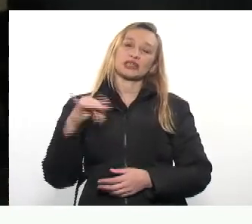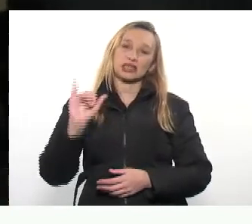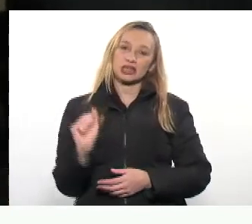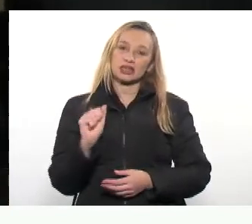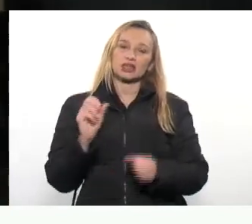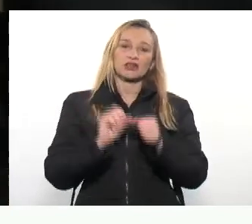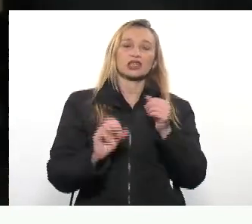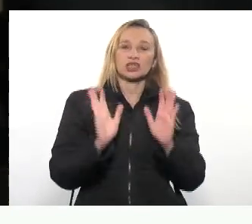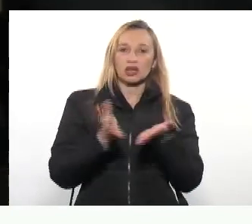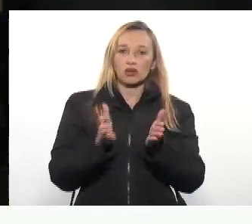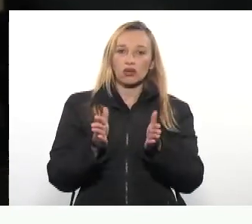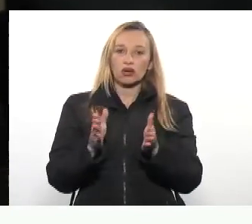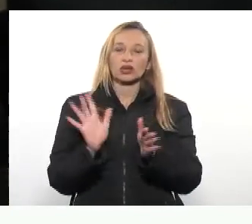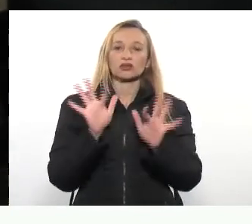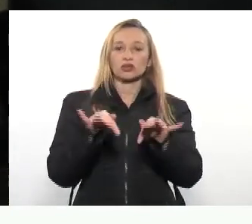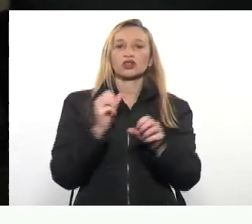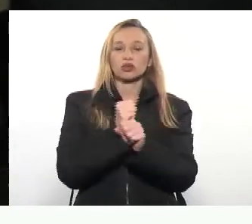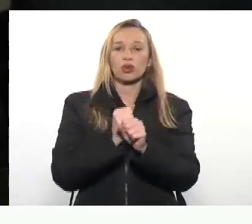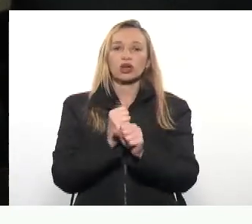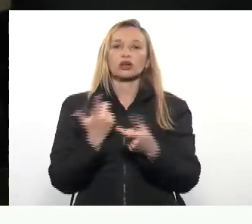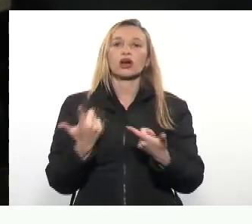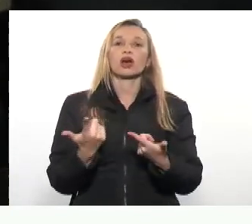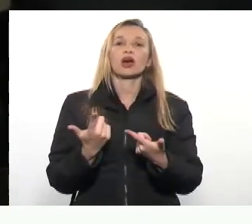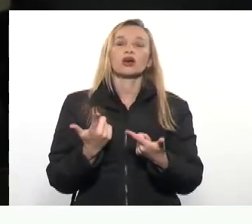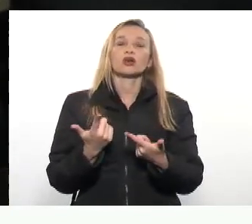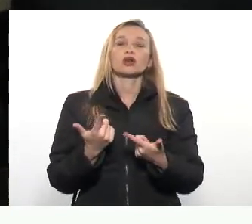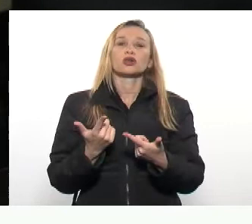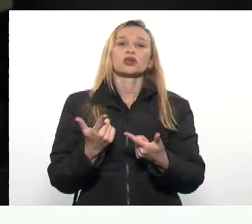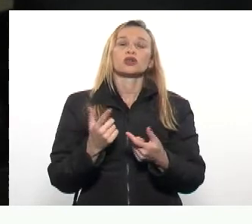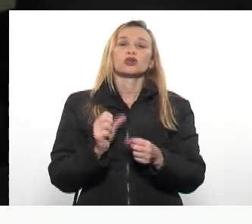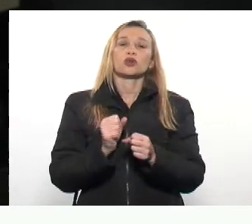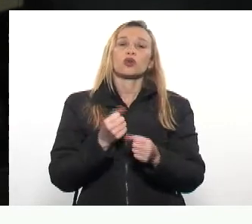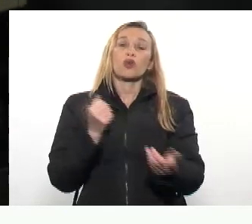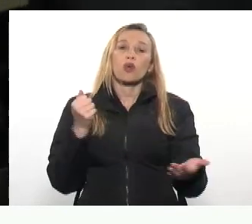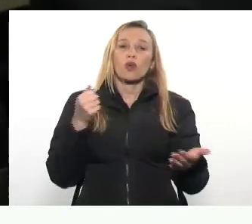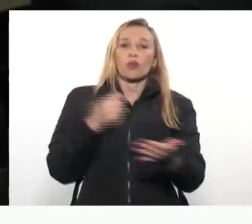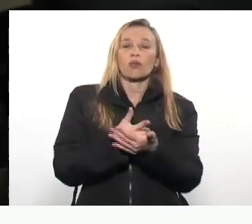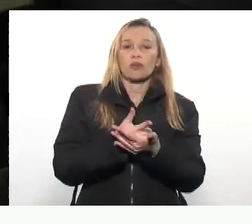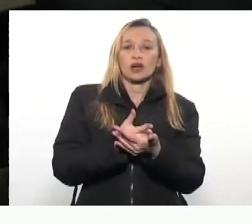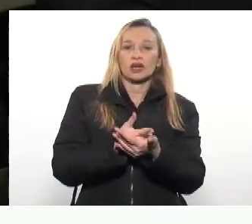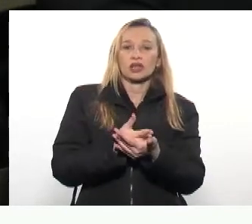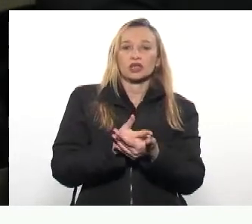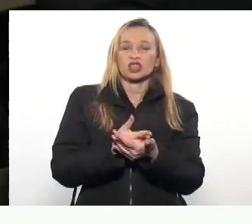para o final do ano, porque são alguns certames, a maior compra de hidrômetros da sua